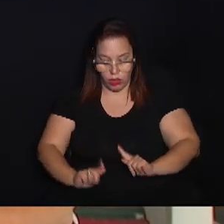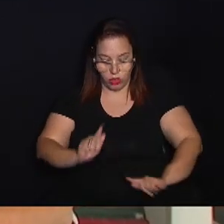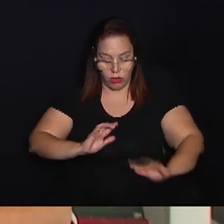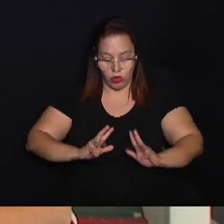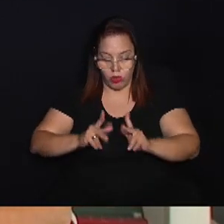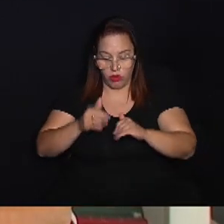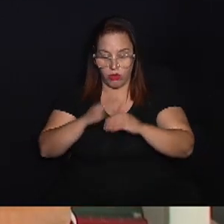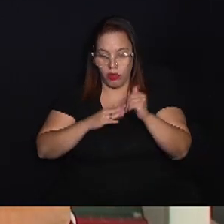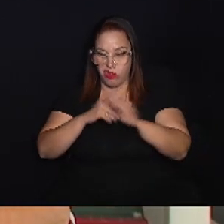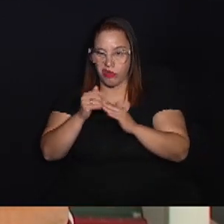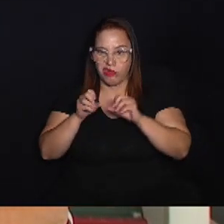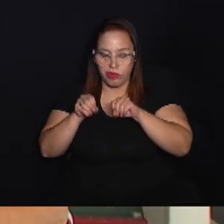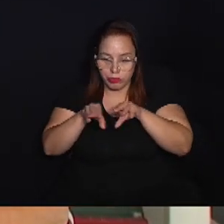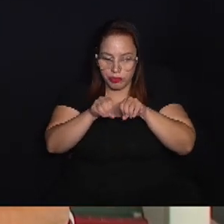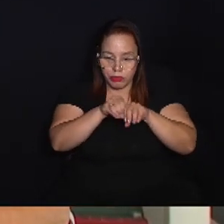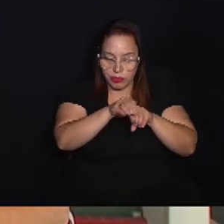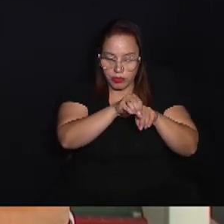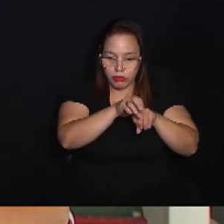o tratamento informacional